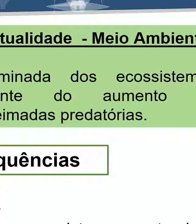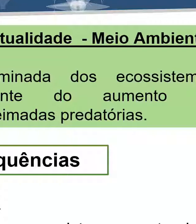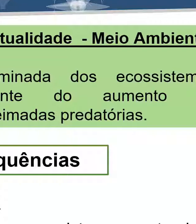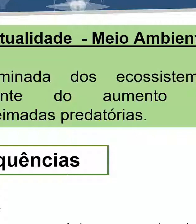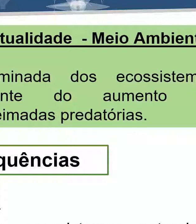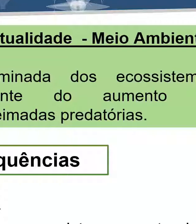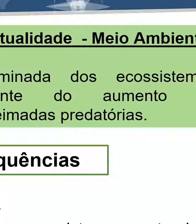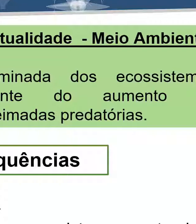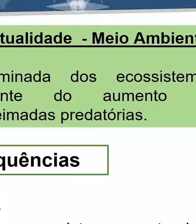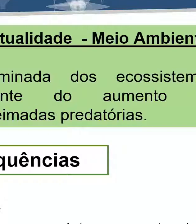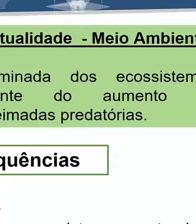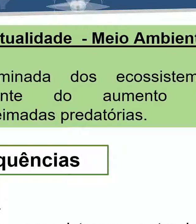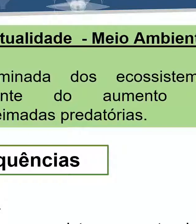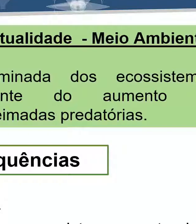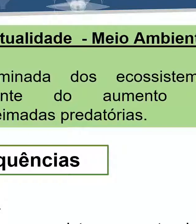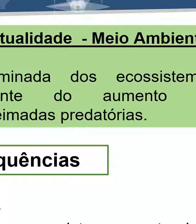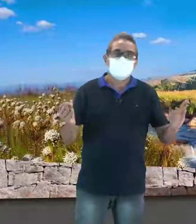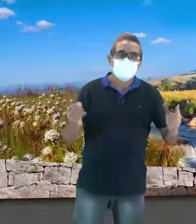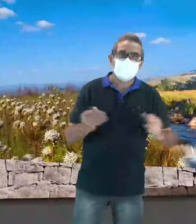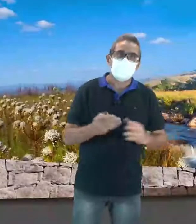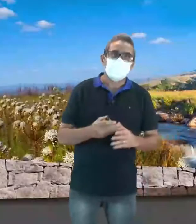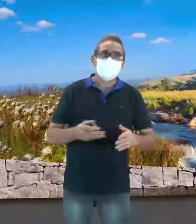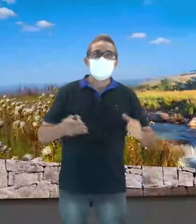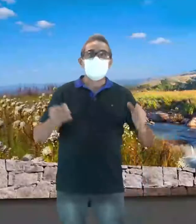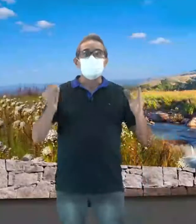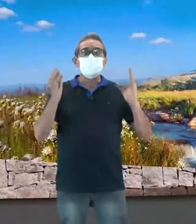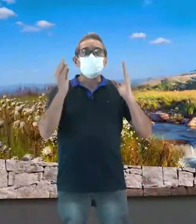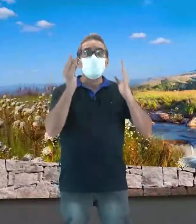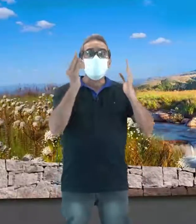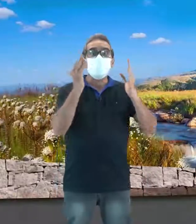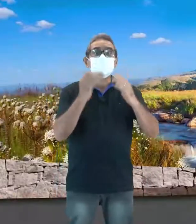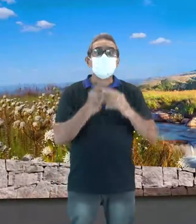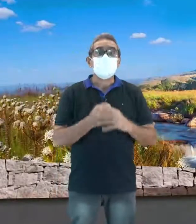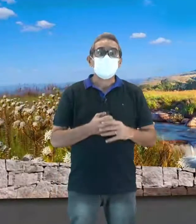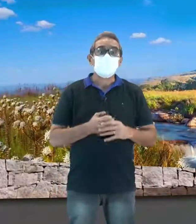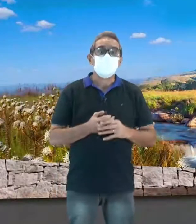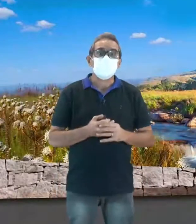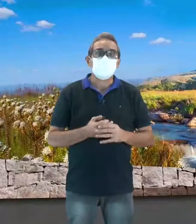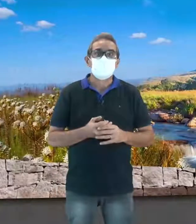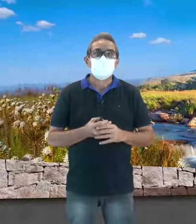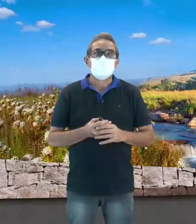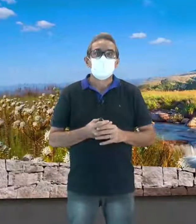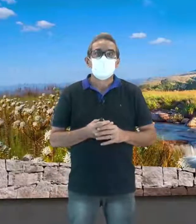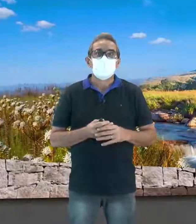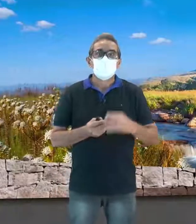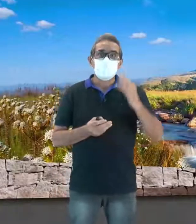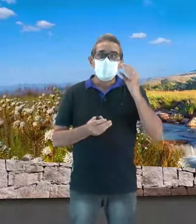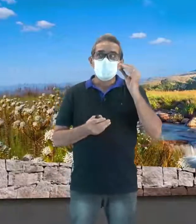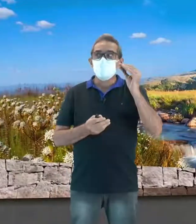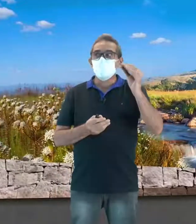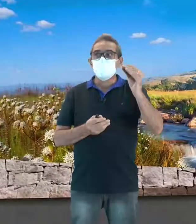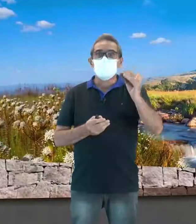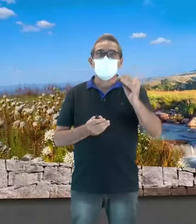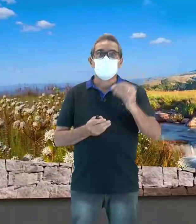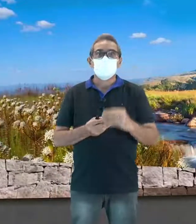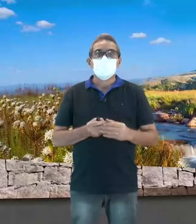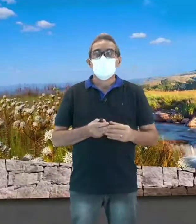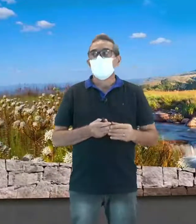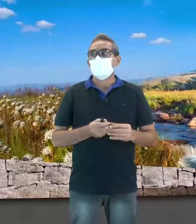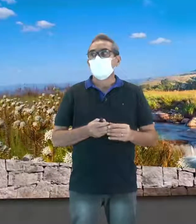Vem comigo, olha só. Adelina, essa daí é um texto excelente. Olha o que é que nós temos aí,